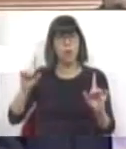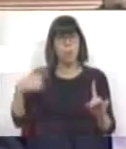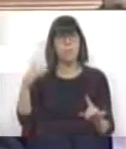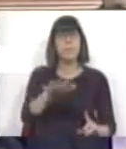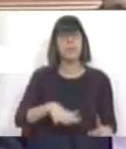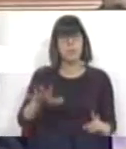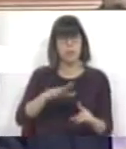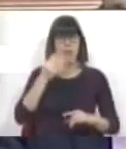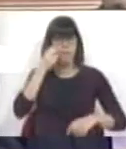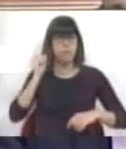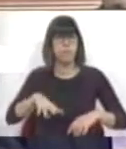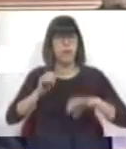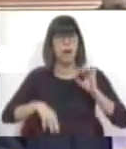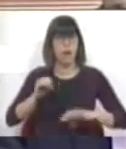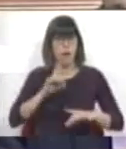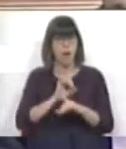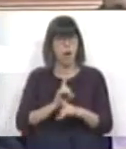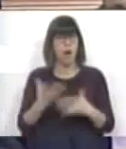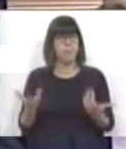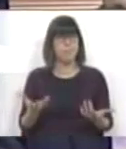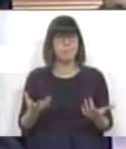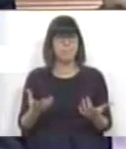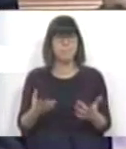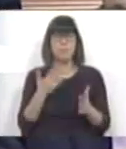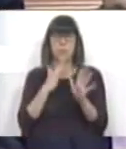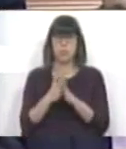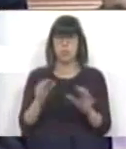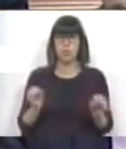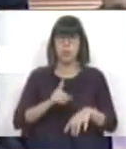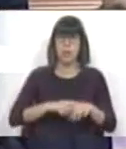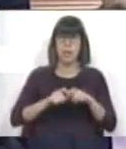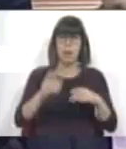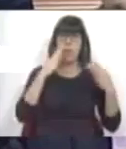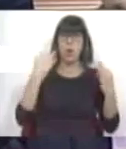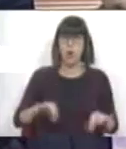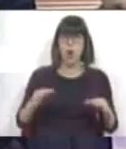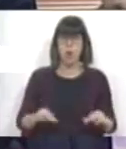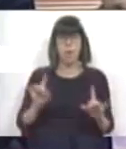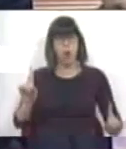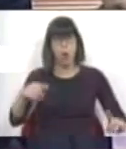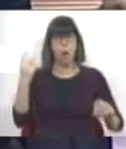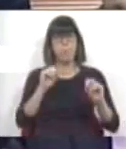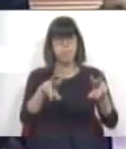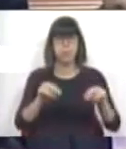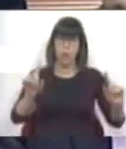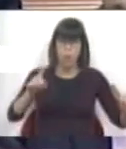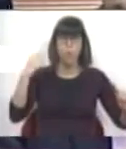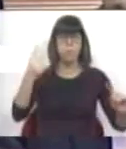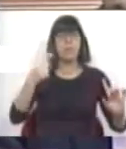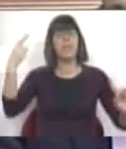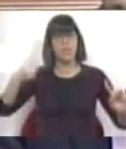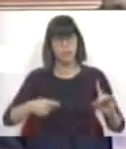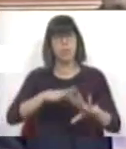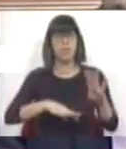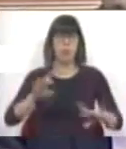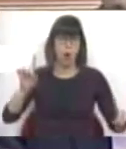a situação irregular em que se encontram. Não aproveitaram o período normal em que as deveriam ter regularizado, e